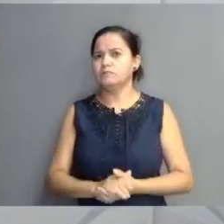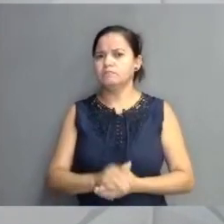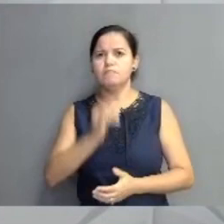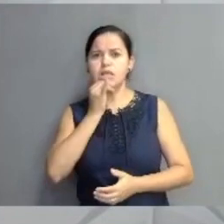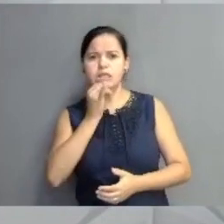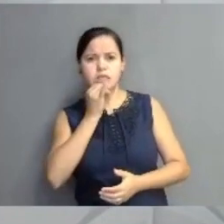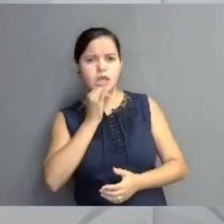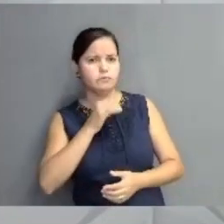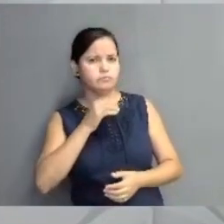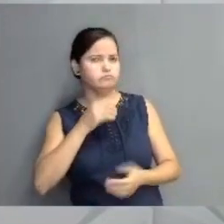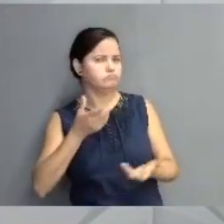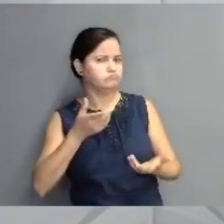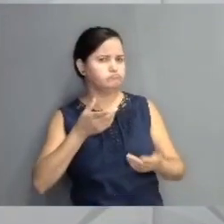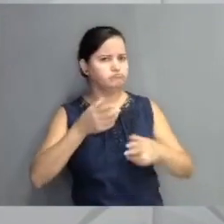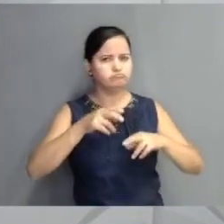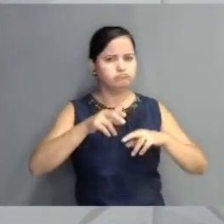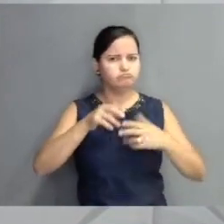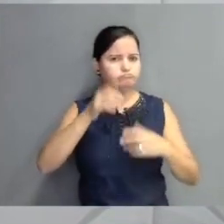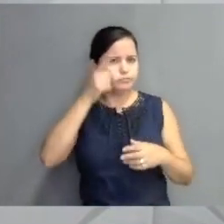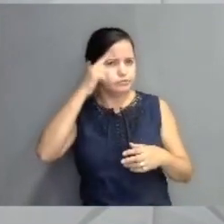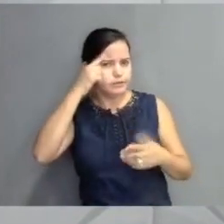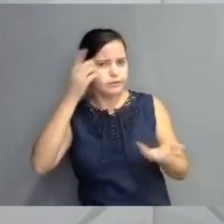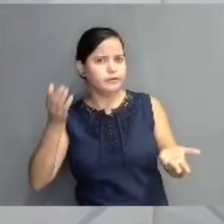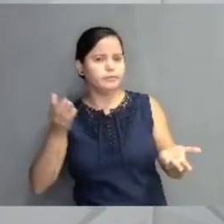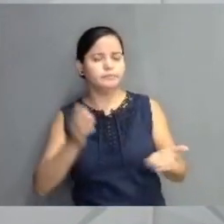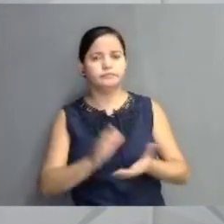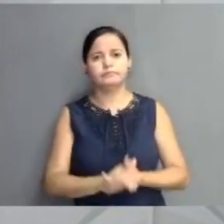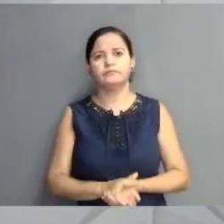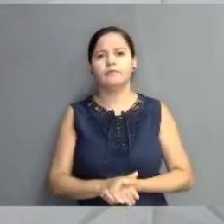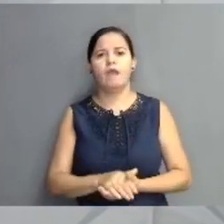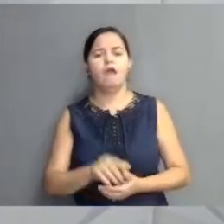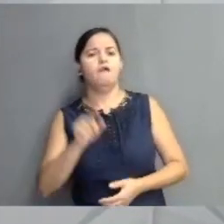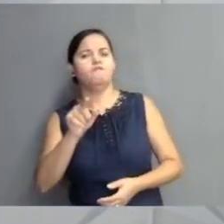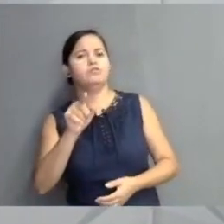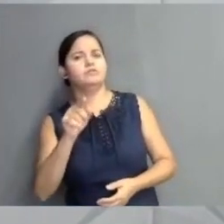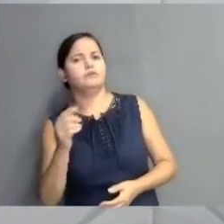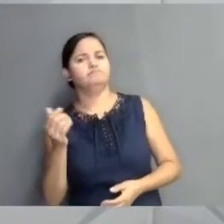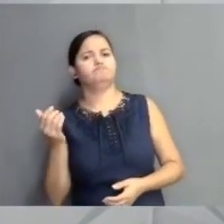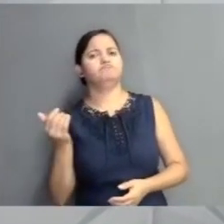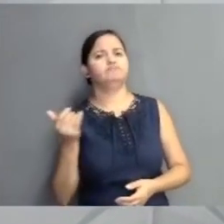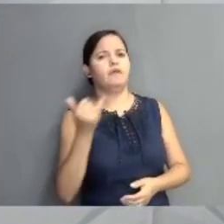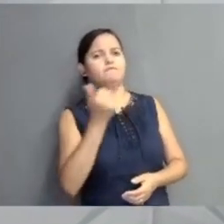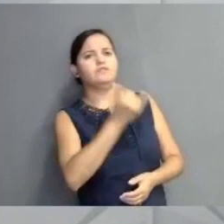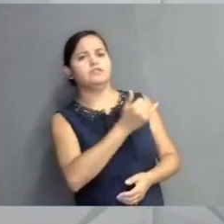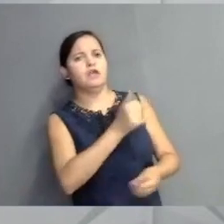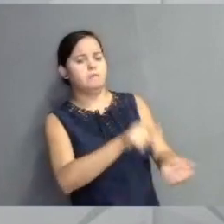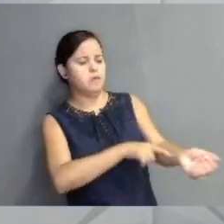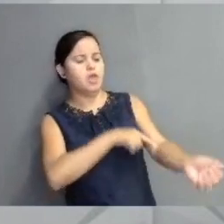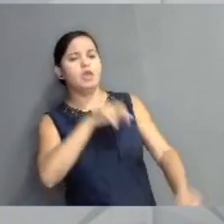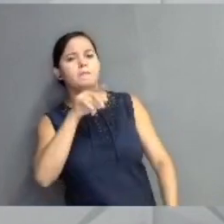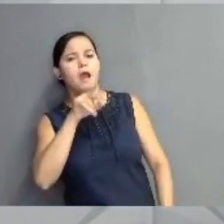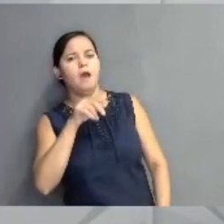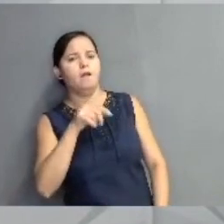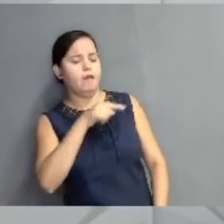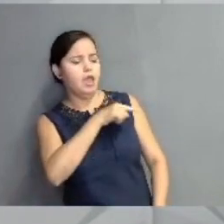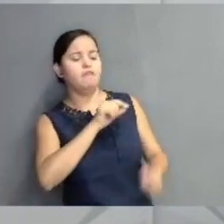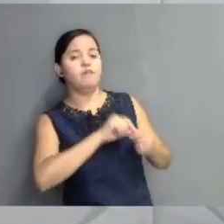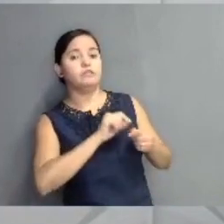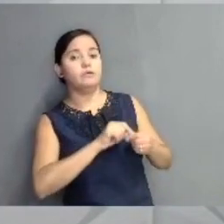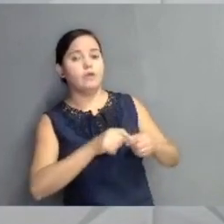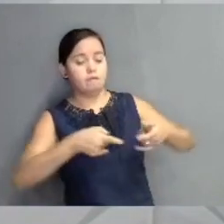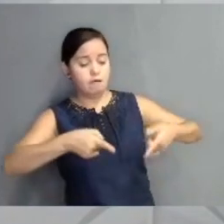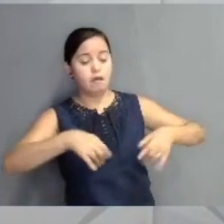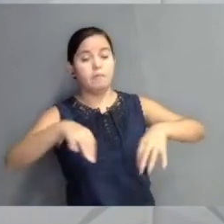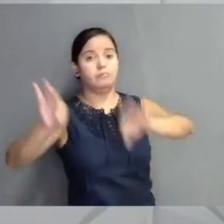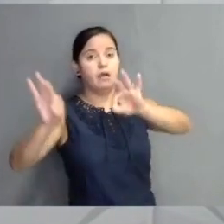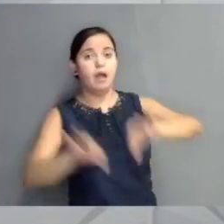dia. Você vai dar, por exemplo, um recado para o seu irmão, só um exemplo, tá? Para o seu irmão arrumar a cama. Então você vai buscar